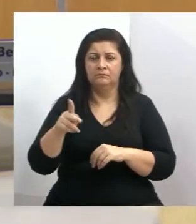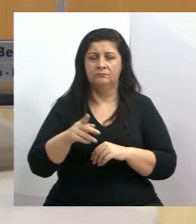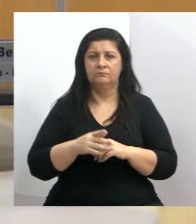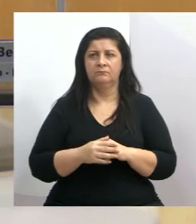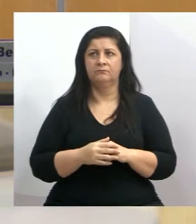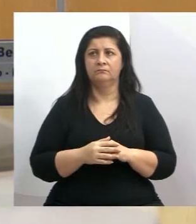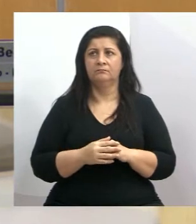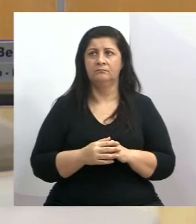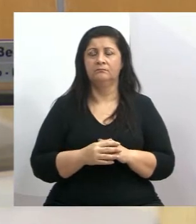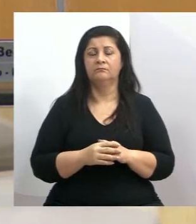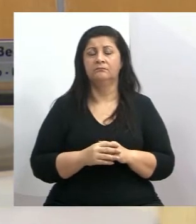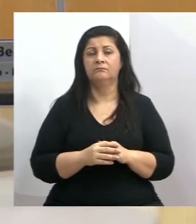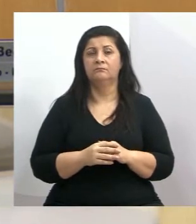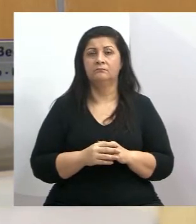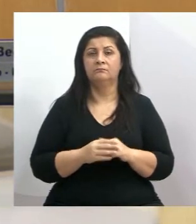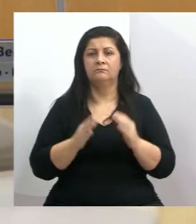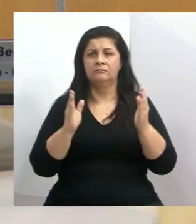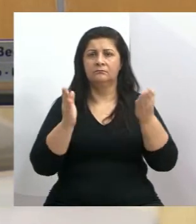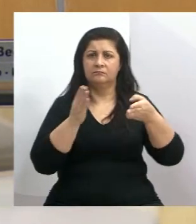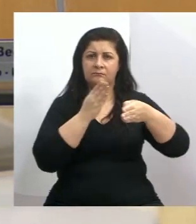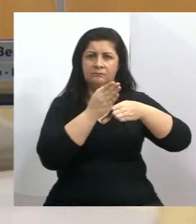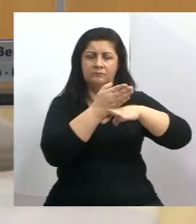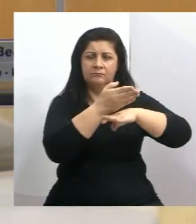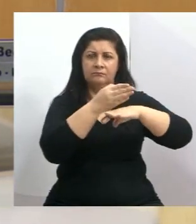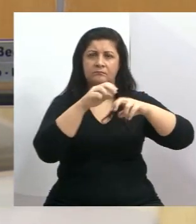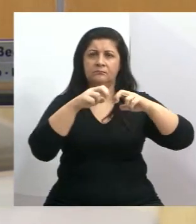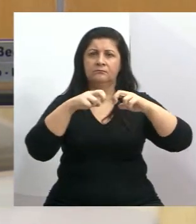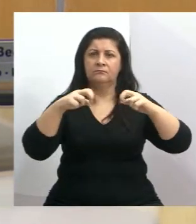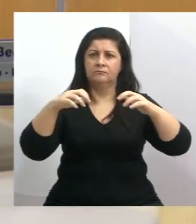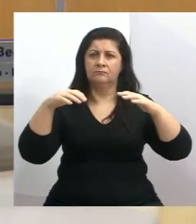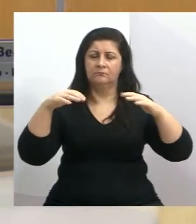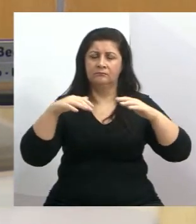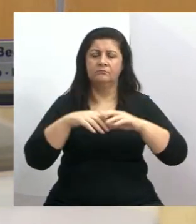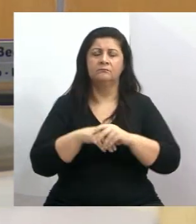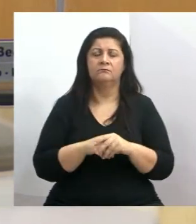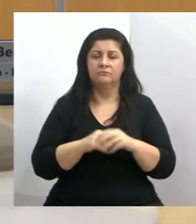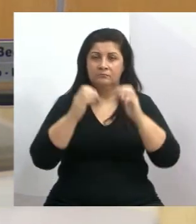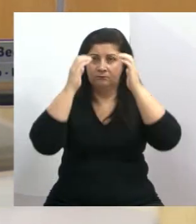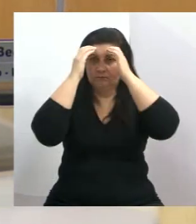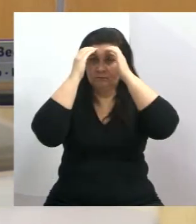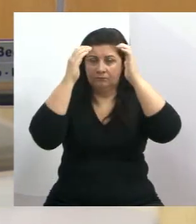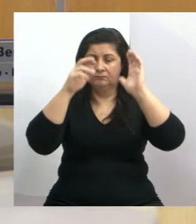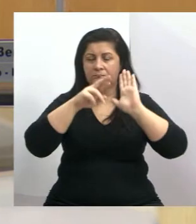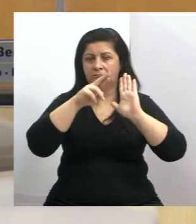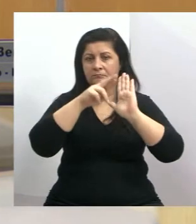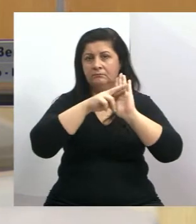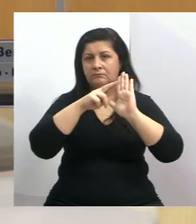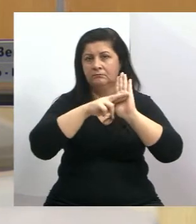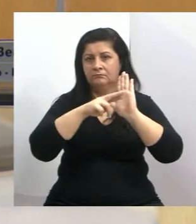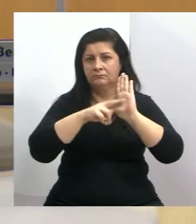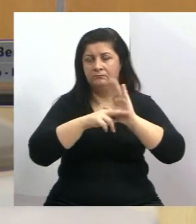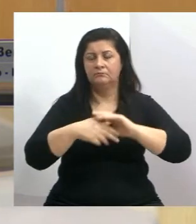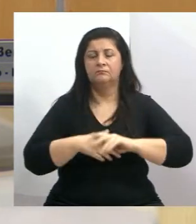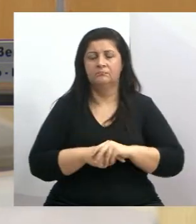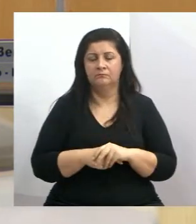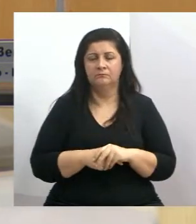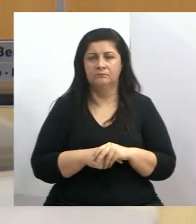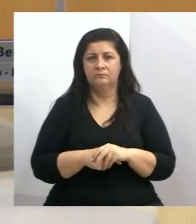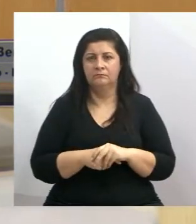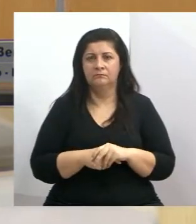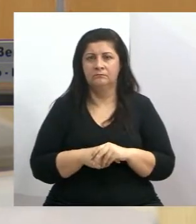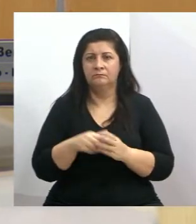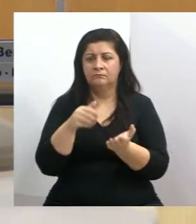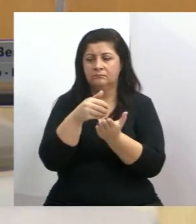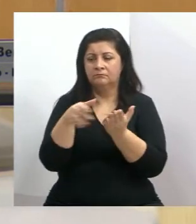desta casa ouvido e aprovada pelo egrégio plenário e cumpridas as formalidades regimentais que seja